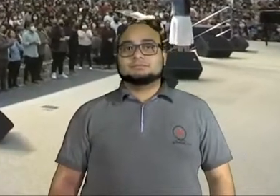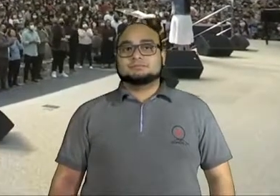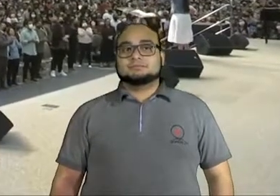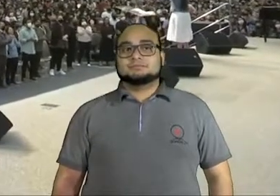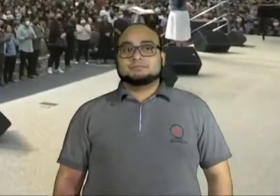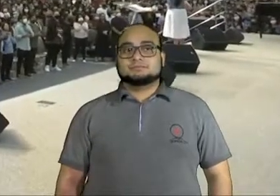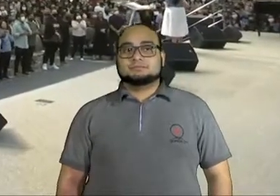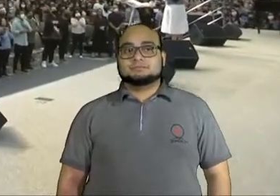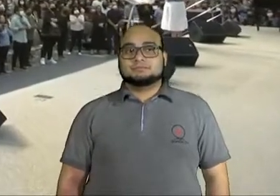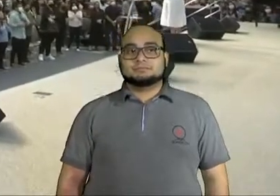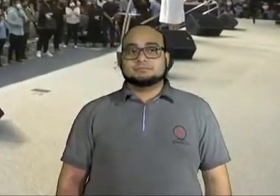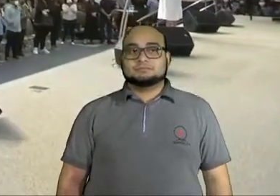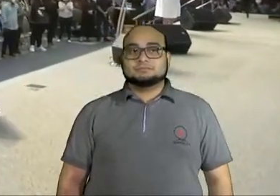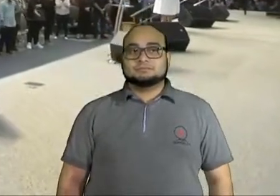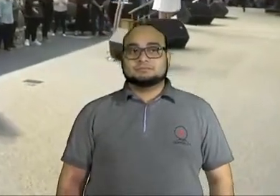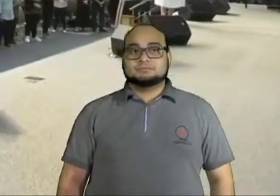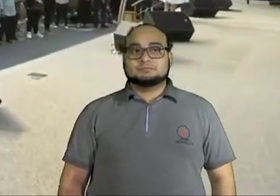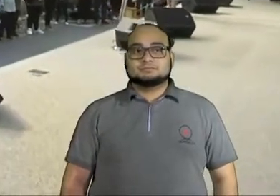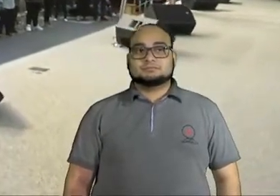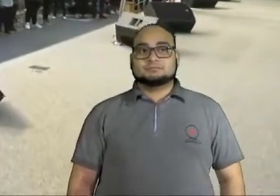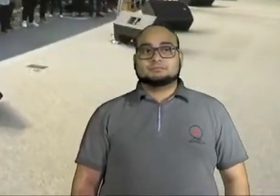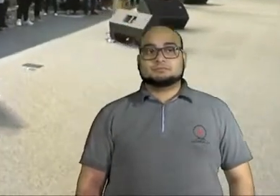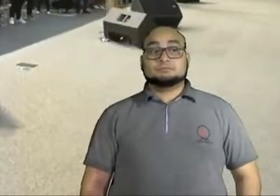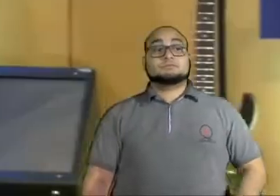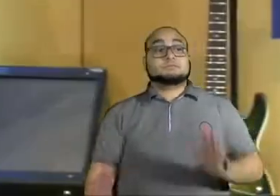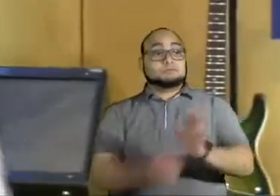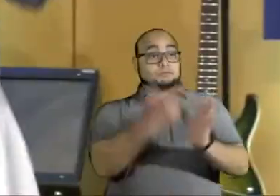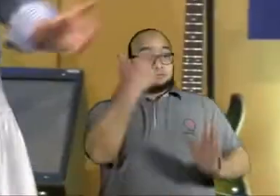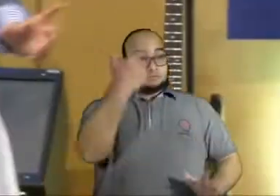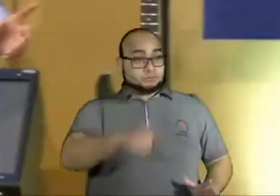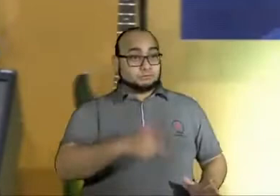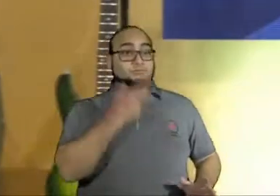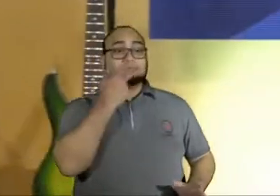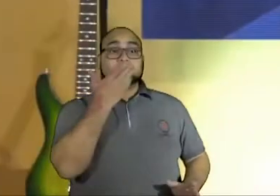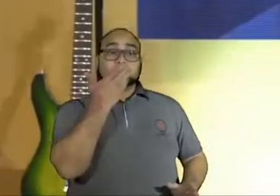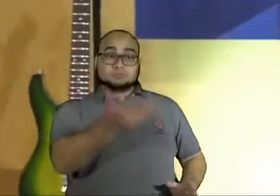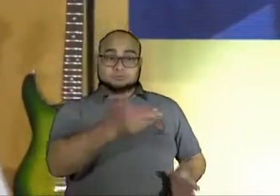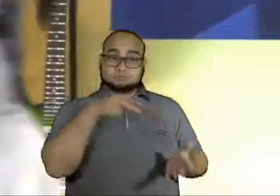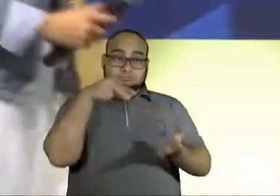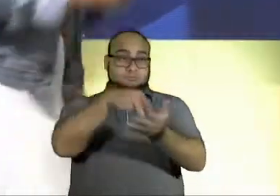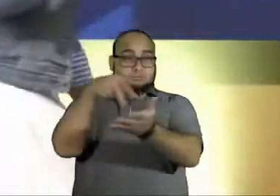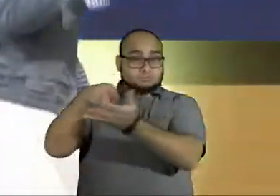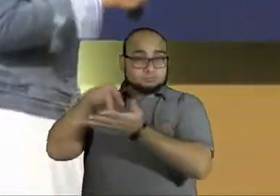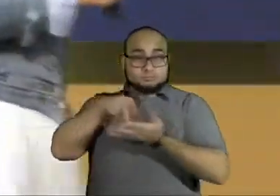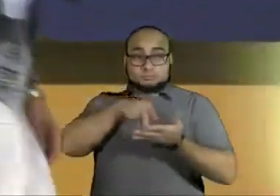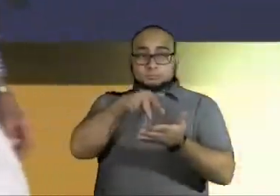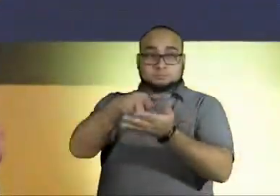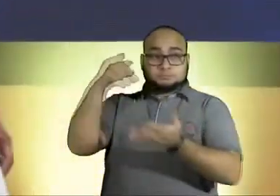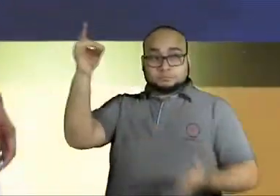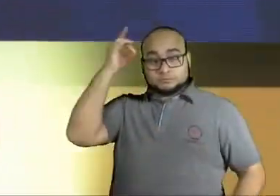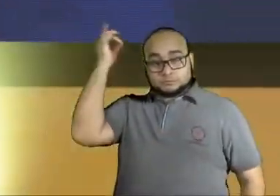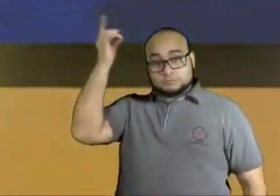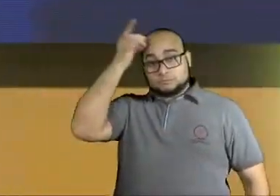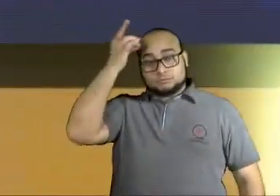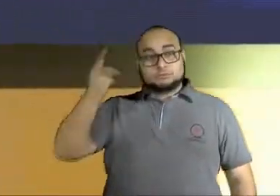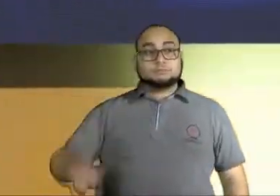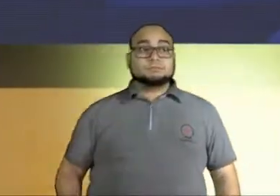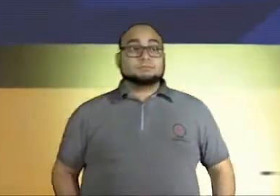Segunda vez. Ninguém se mova agora. Não fui eu que pedi você para ficar de pé. Se foi o Espírito que te botou de pé, agora sustenta.